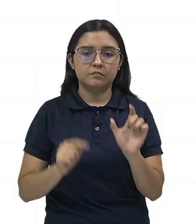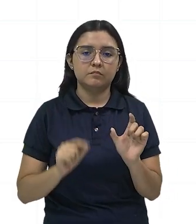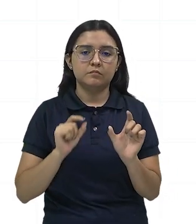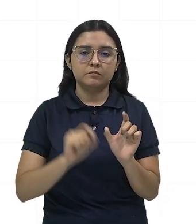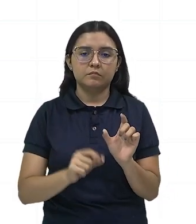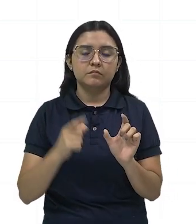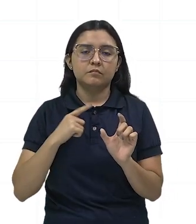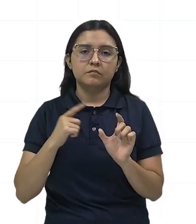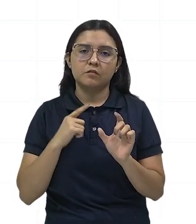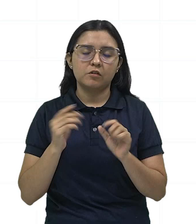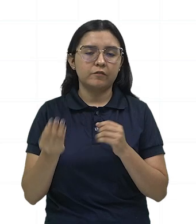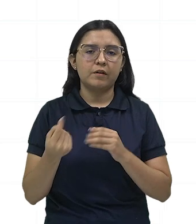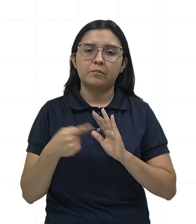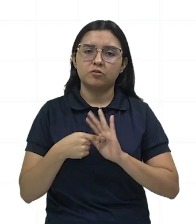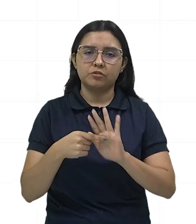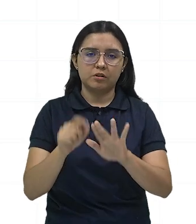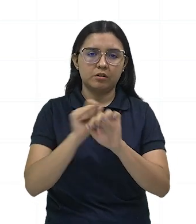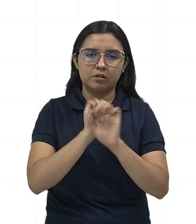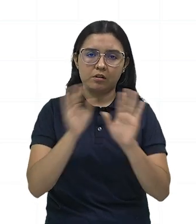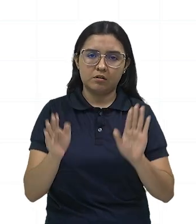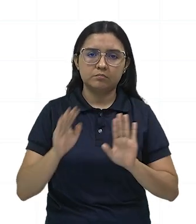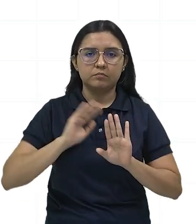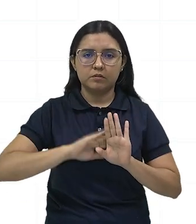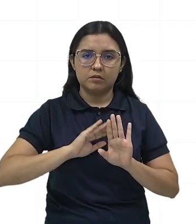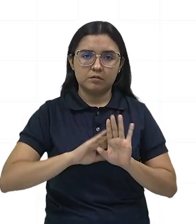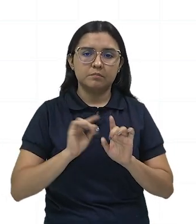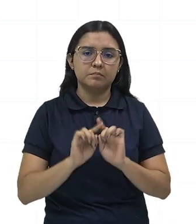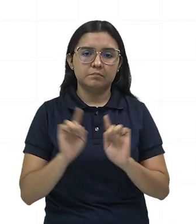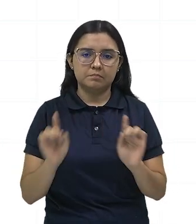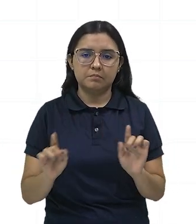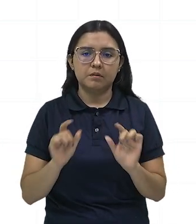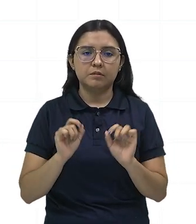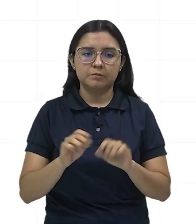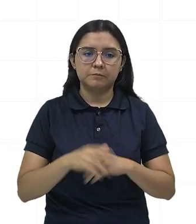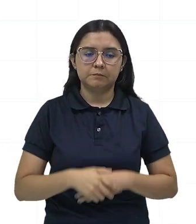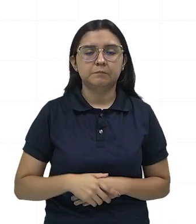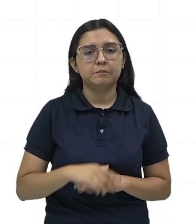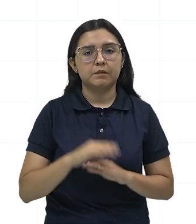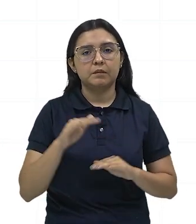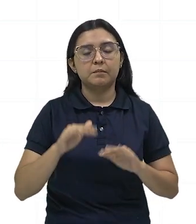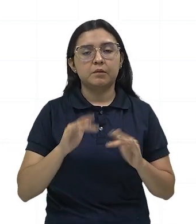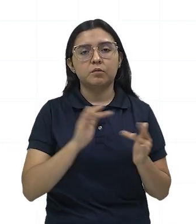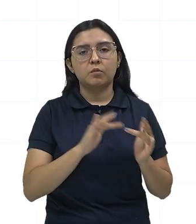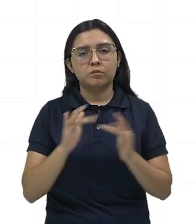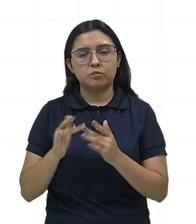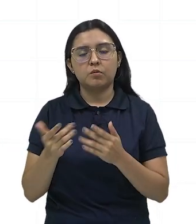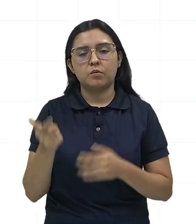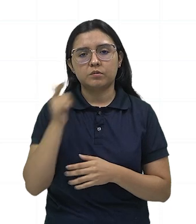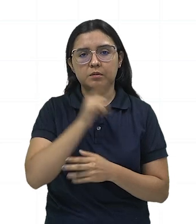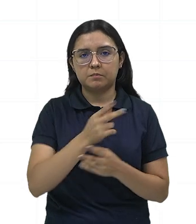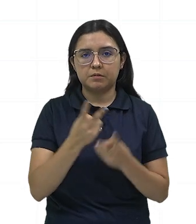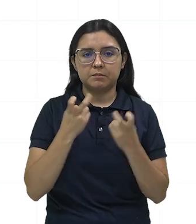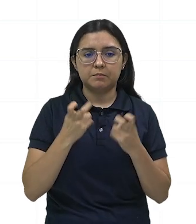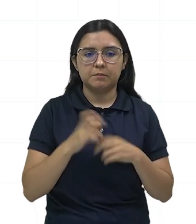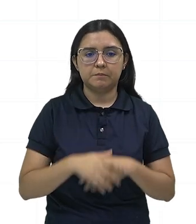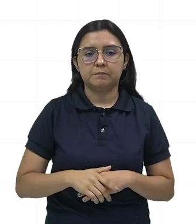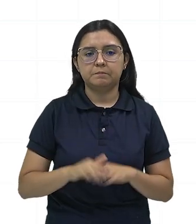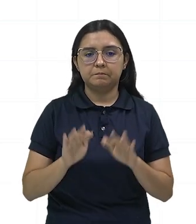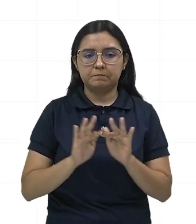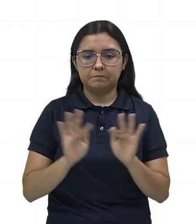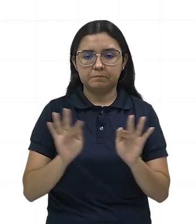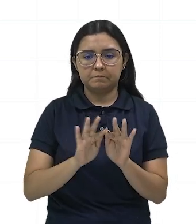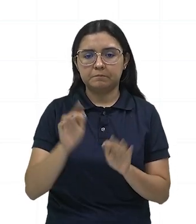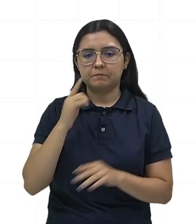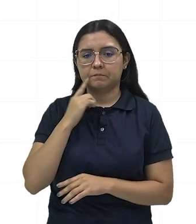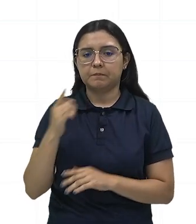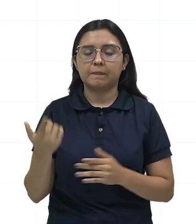omitido. Eu vou esconder um texto, mas ele é facilmente inferido pelo contexto. Então, olha lá. Eu não tenho o hábito